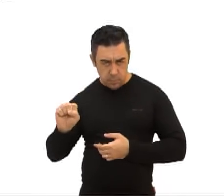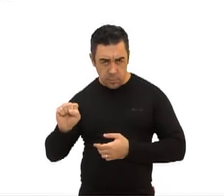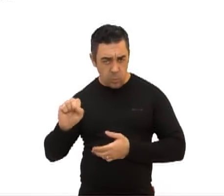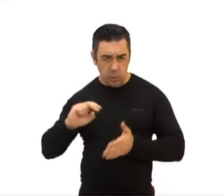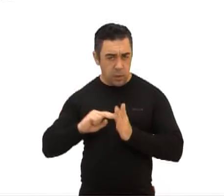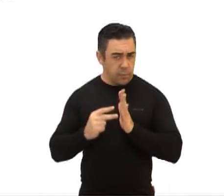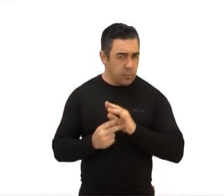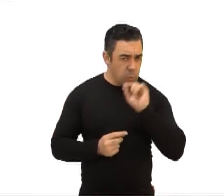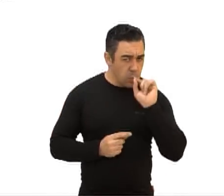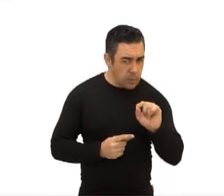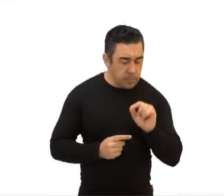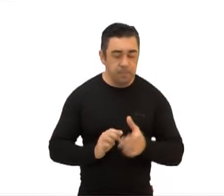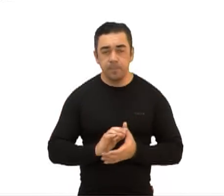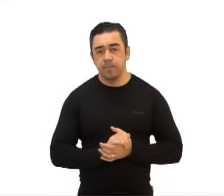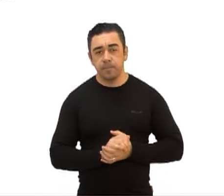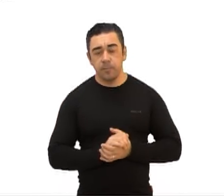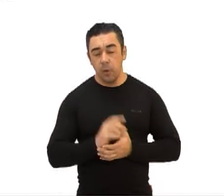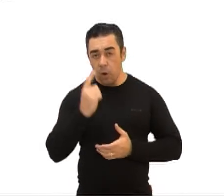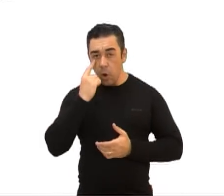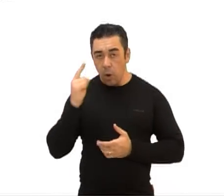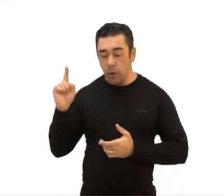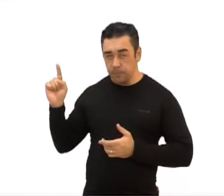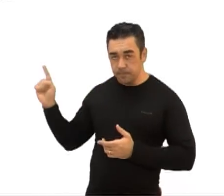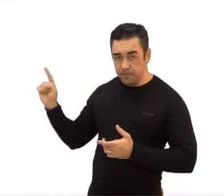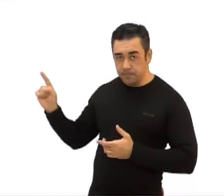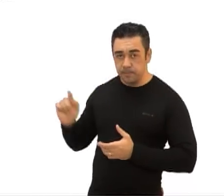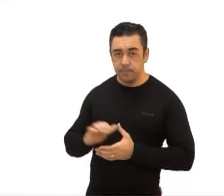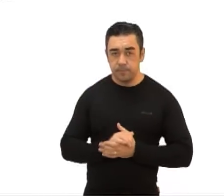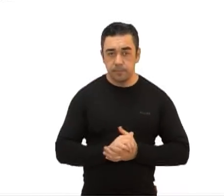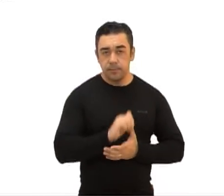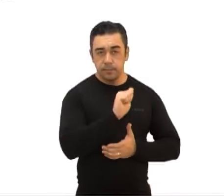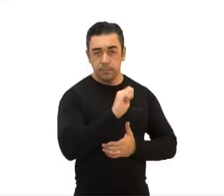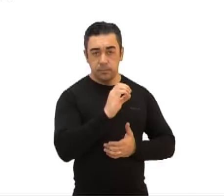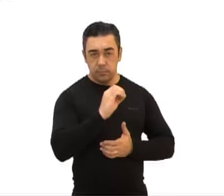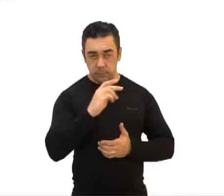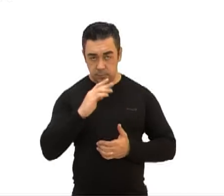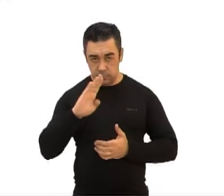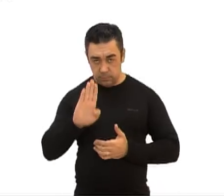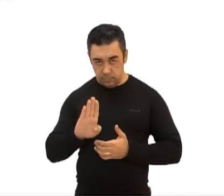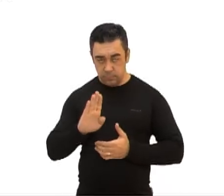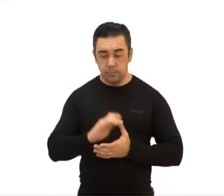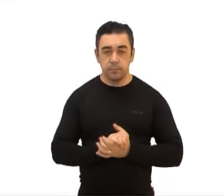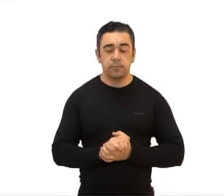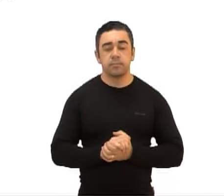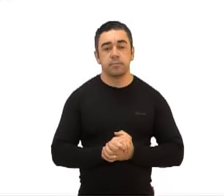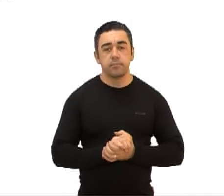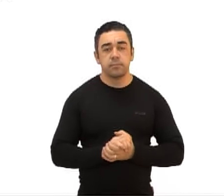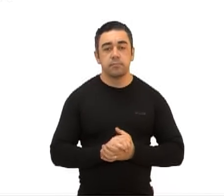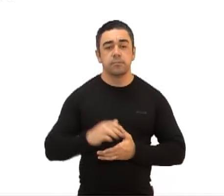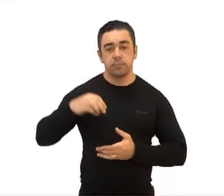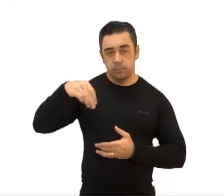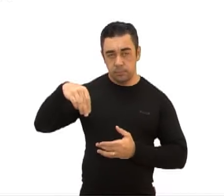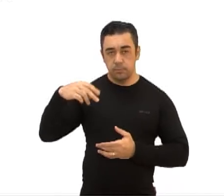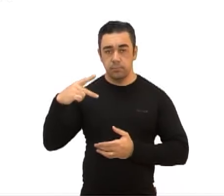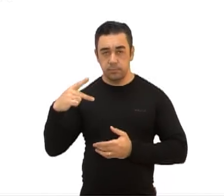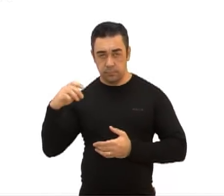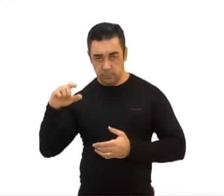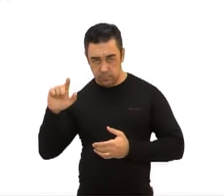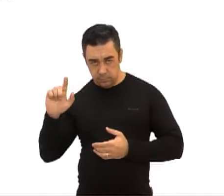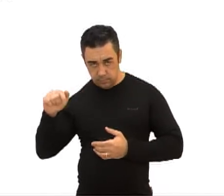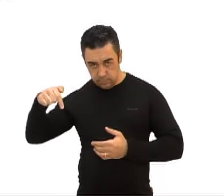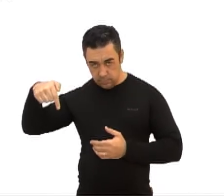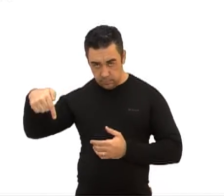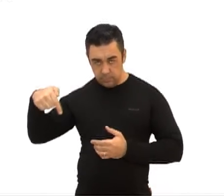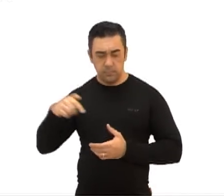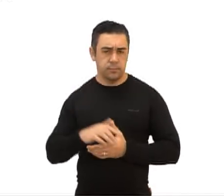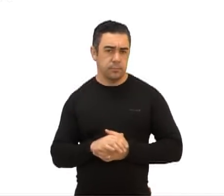vamos considerar estes ângulos aqui, ó, o ângulo AOB e o ângulo MPQ.